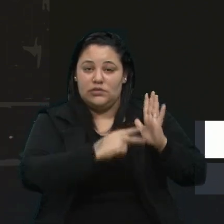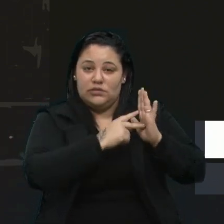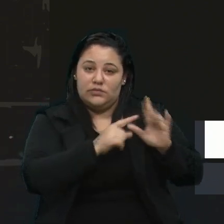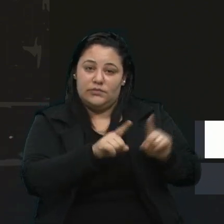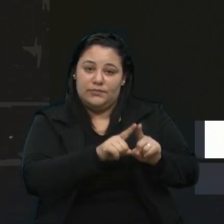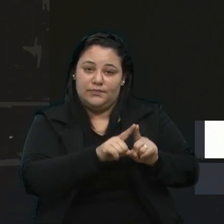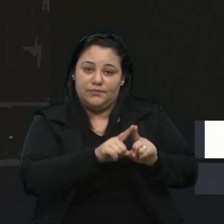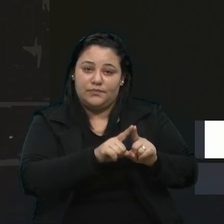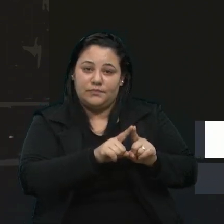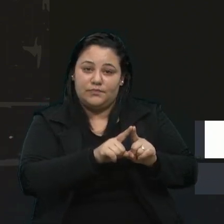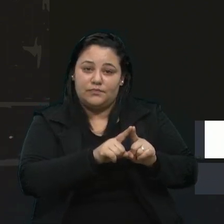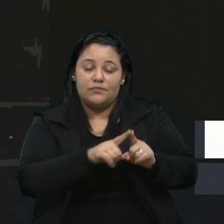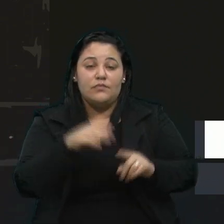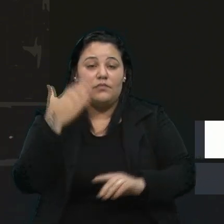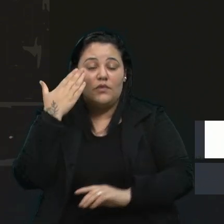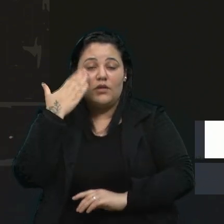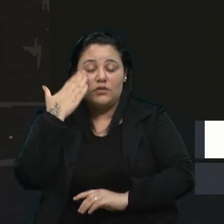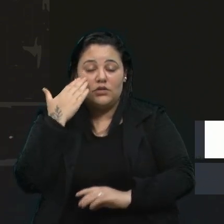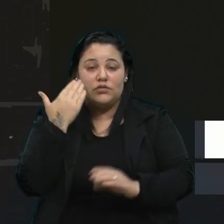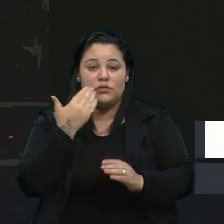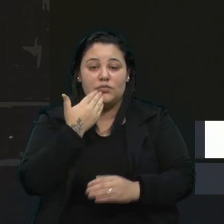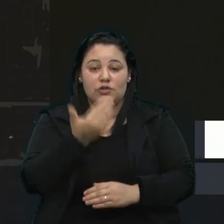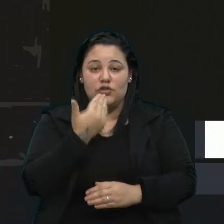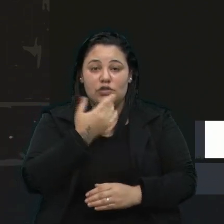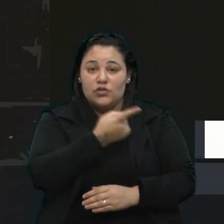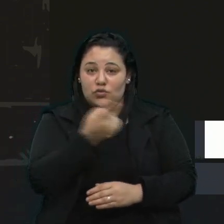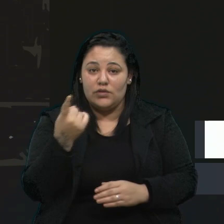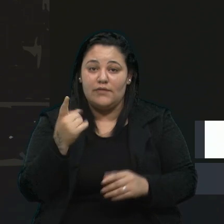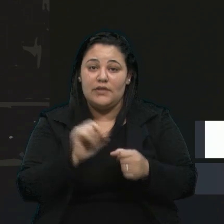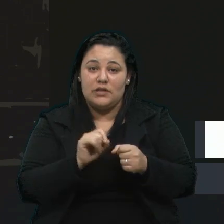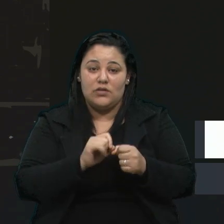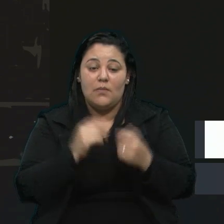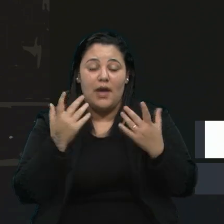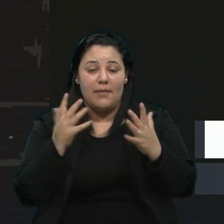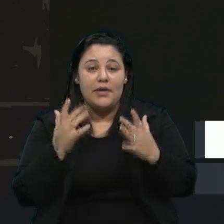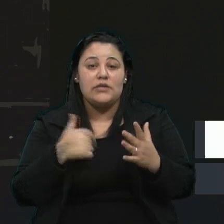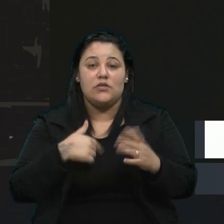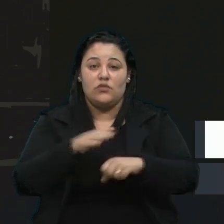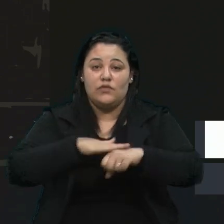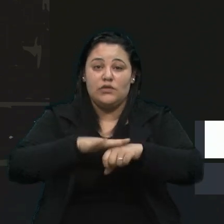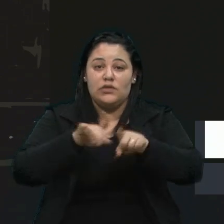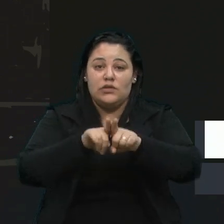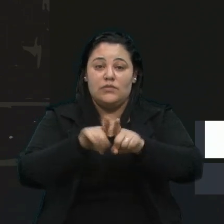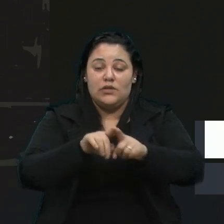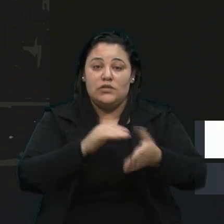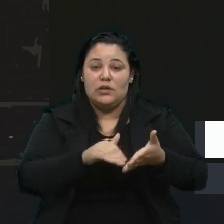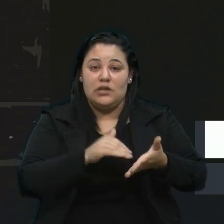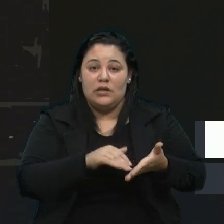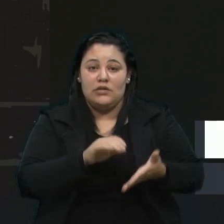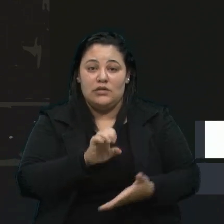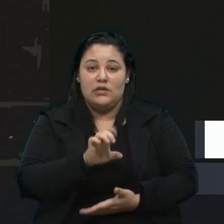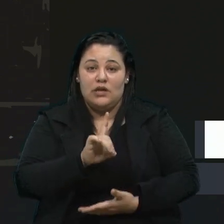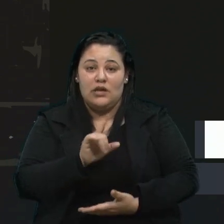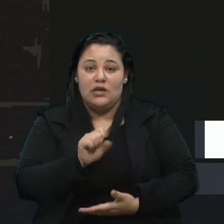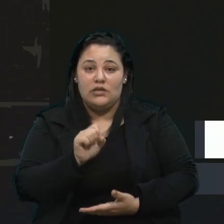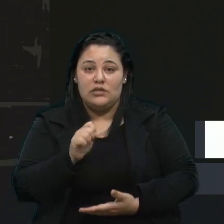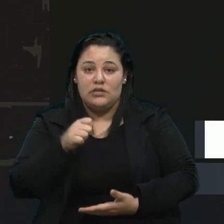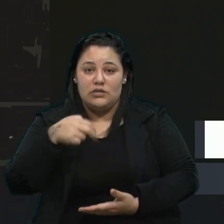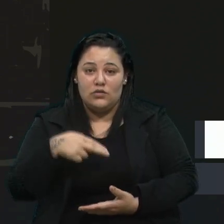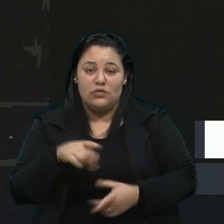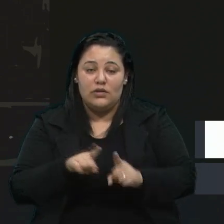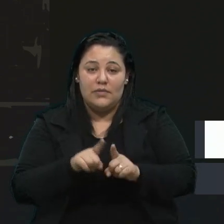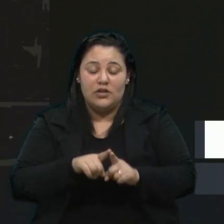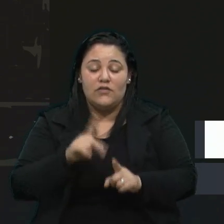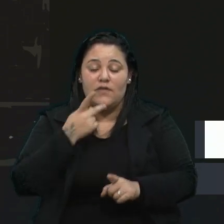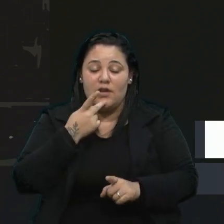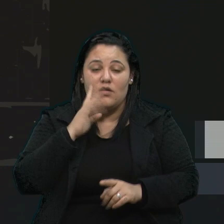sei dos encaminhamentos que o senhor está dando, parabéns. Falei também com o secretário Edson, que me disse que já tomaram todas as